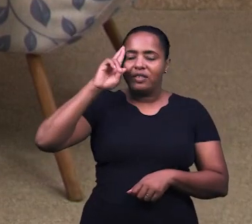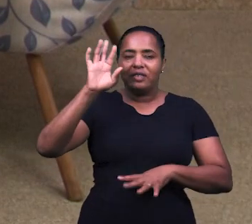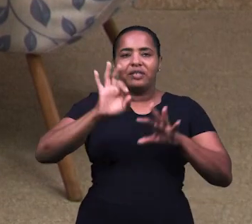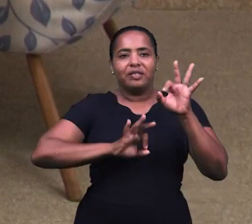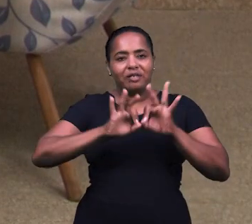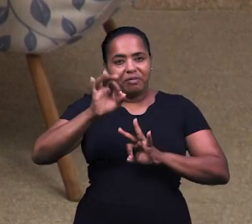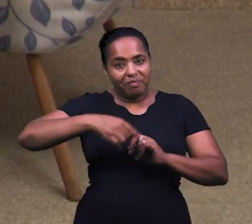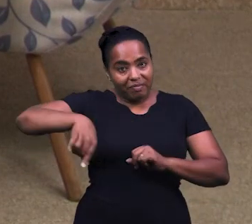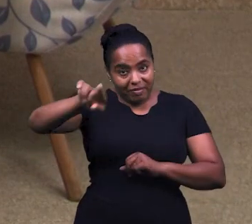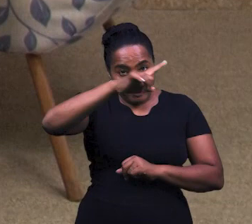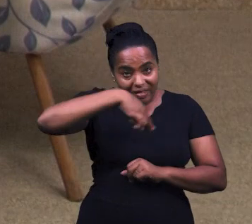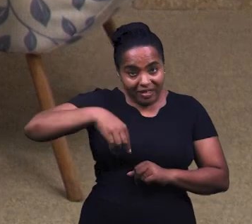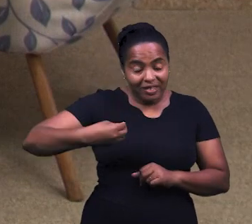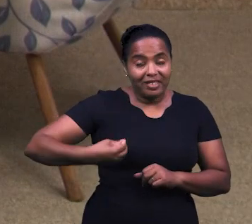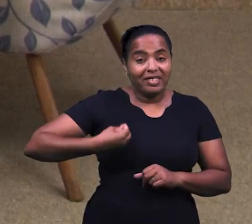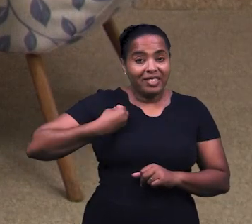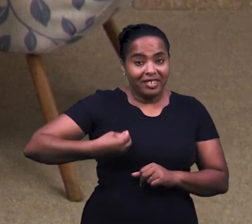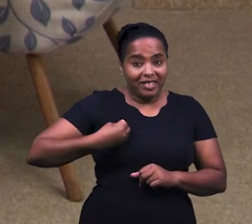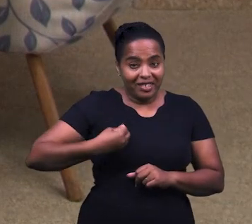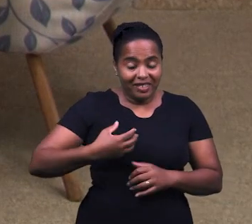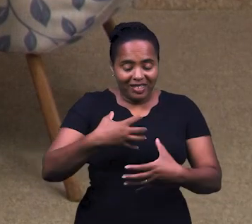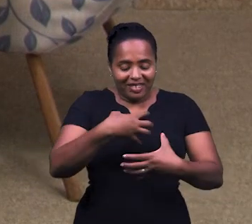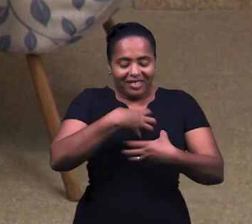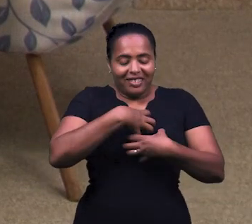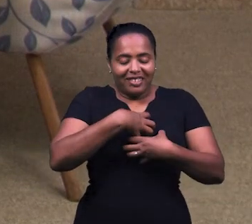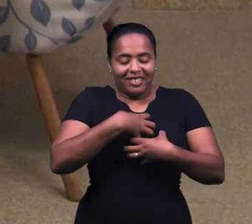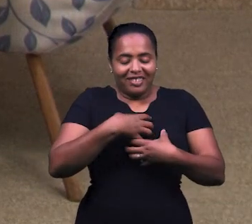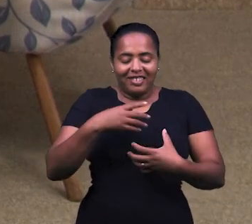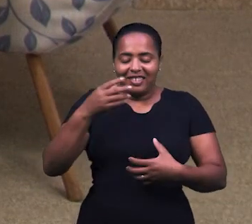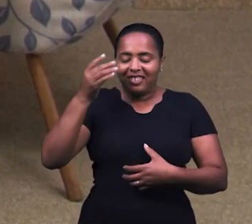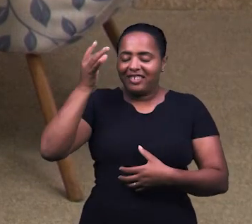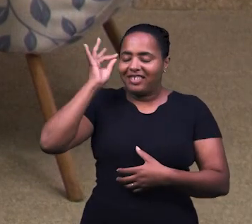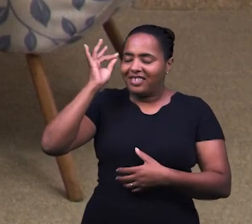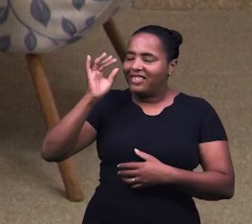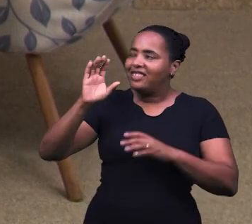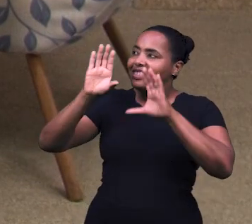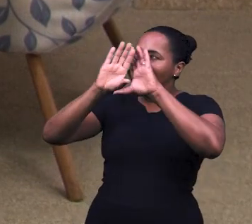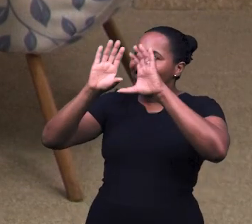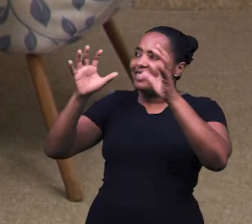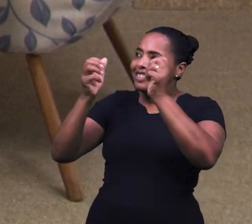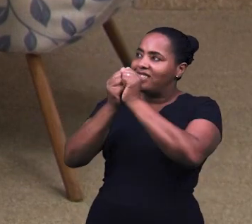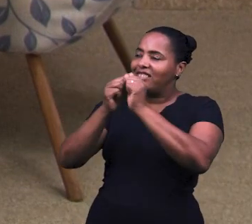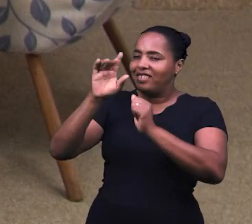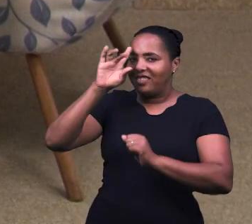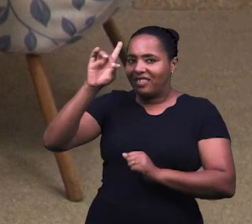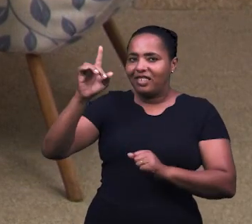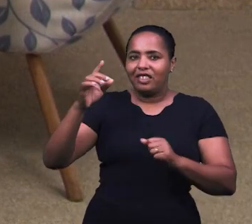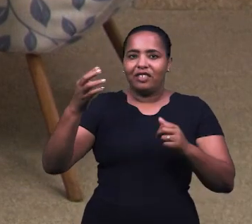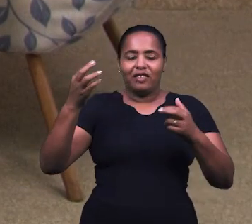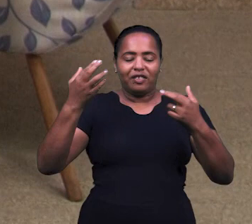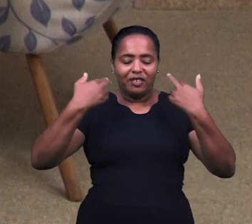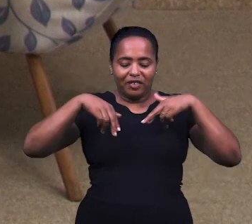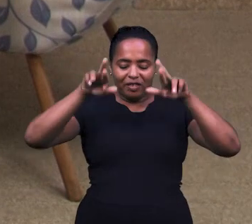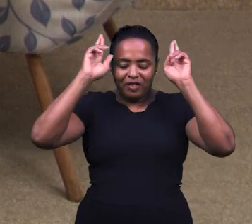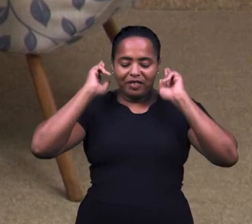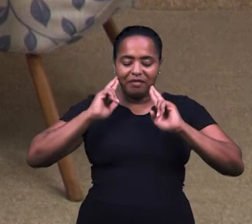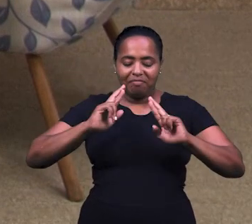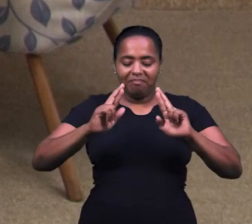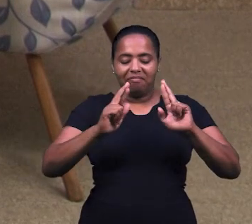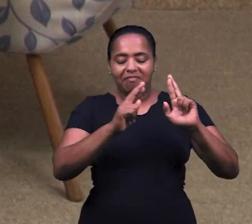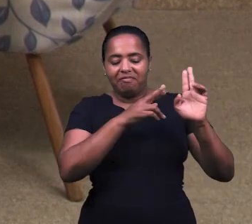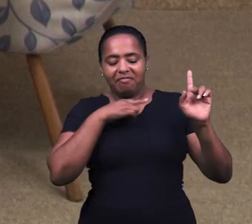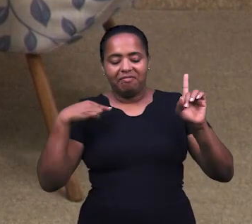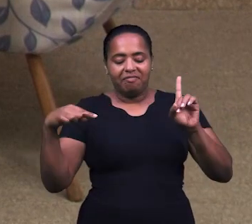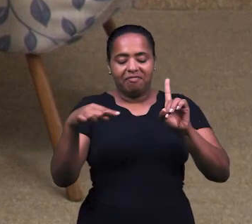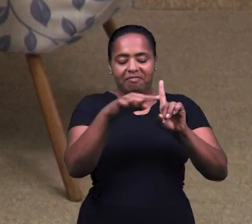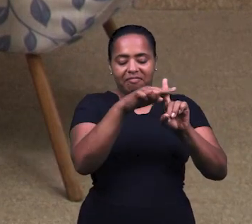está preparando também para as nossas vidas, que estão olhando com o olhar espiritual, uma eternidade com ele, né? O cordeiro, ele morreu, derramou o seu